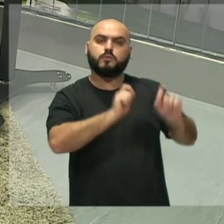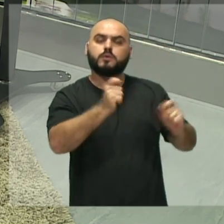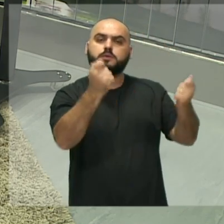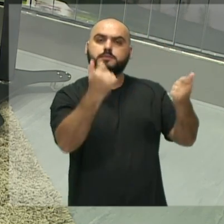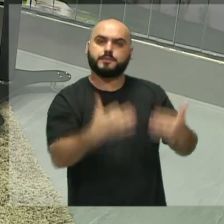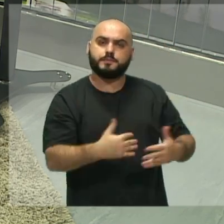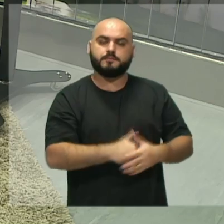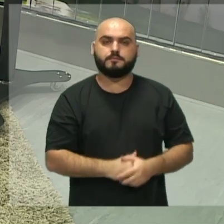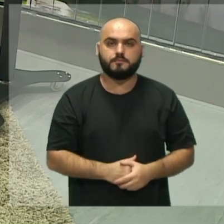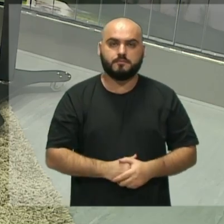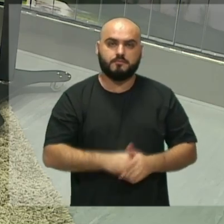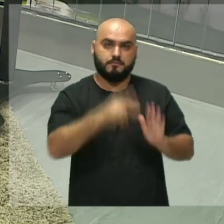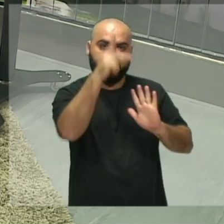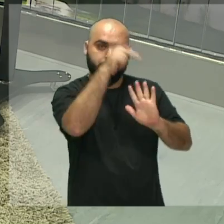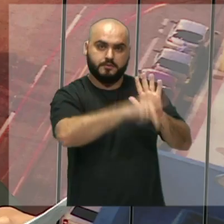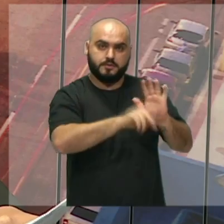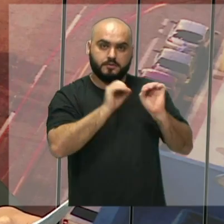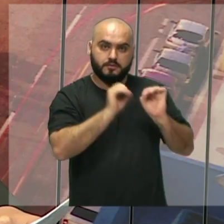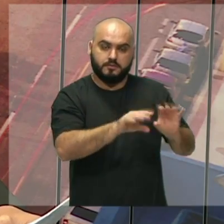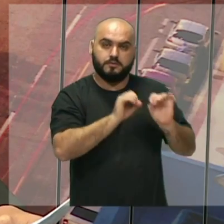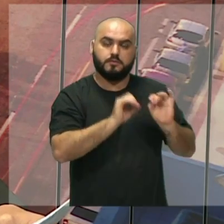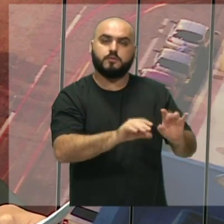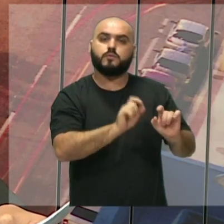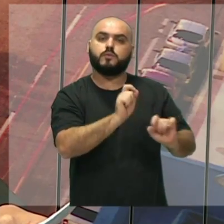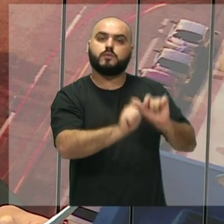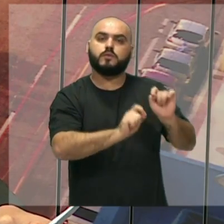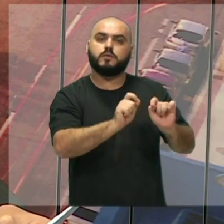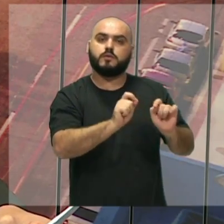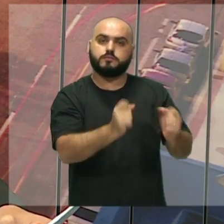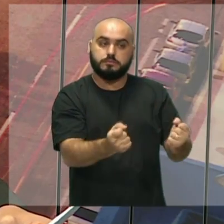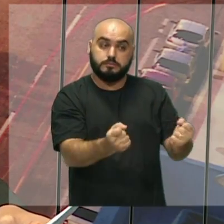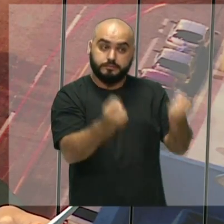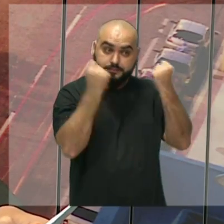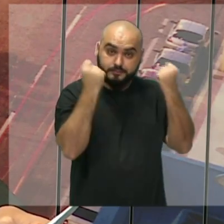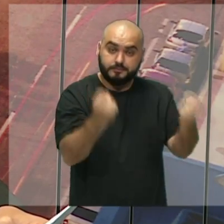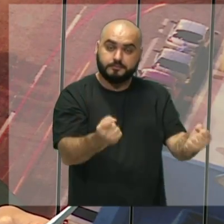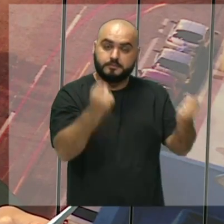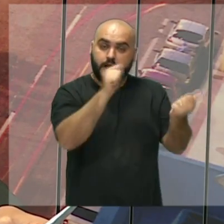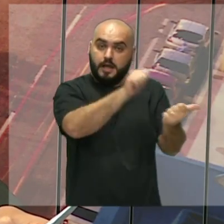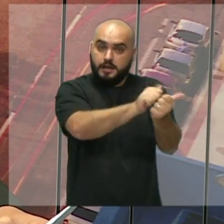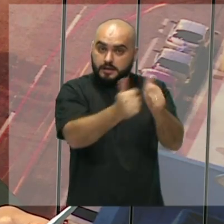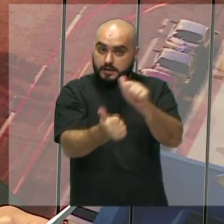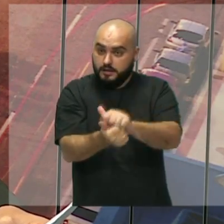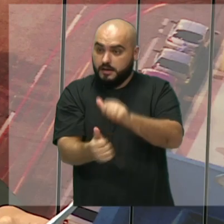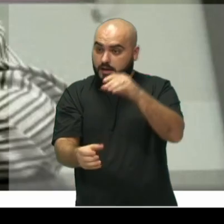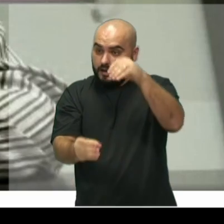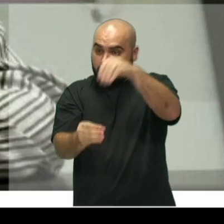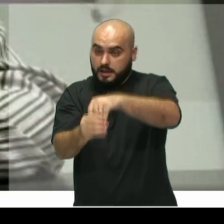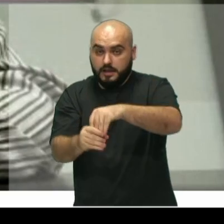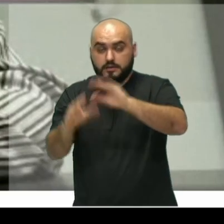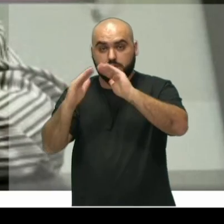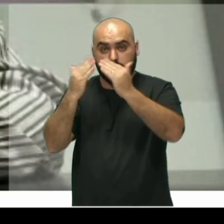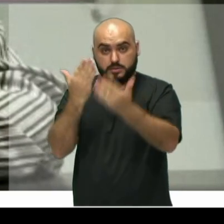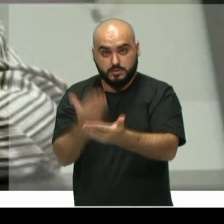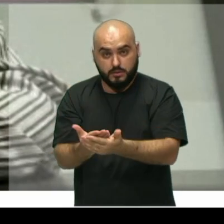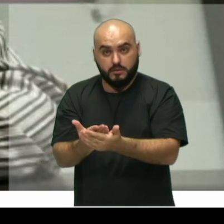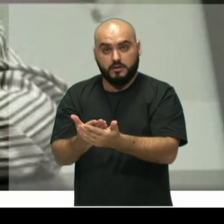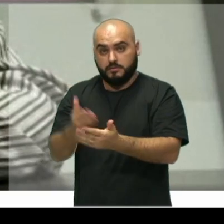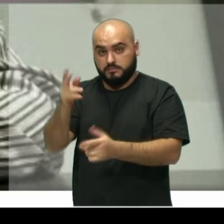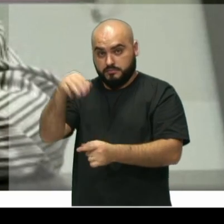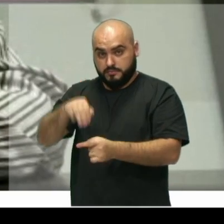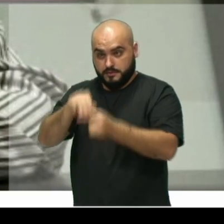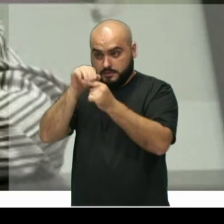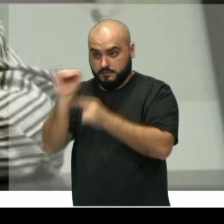programa educacional para a prática de educação física adaptada nas escolas públicas e particulares